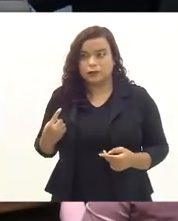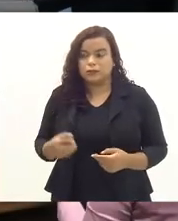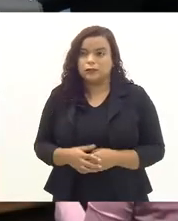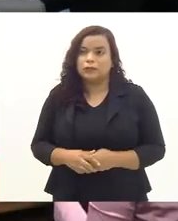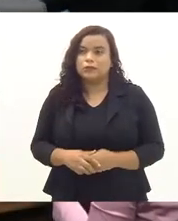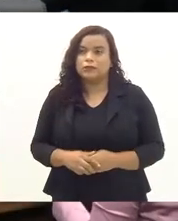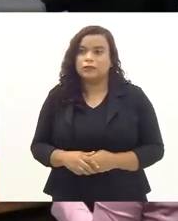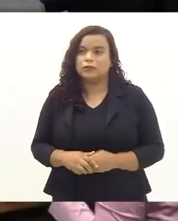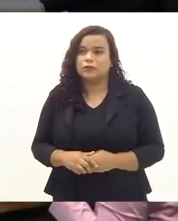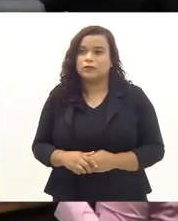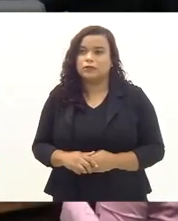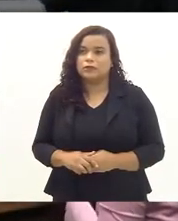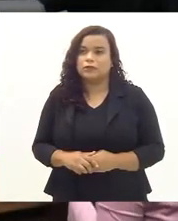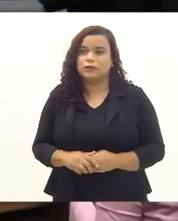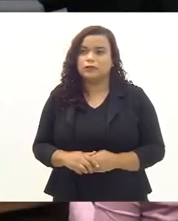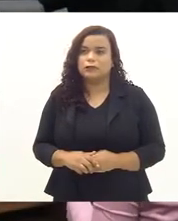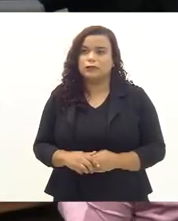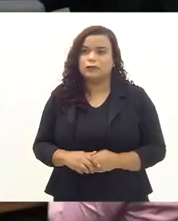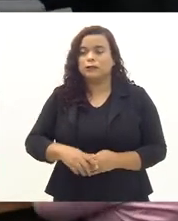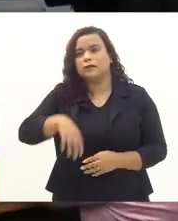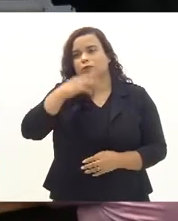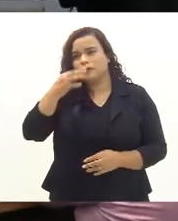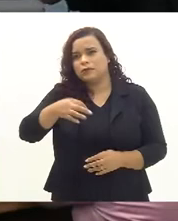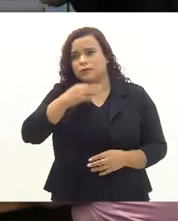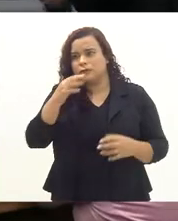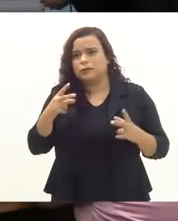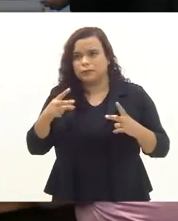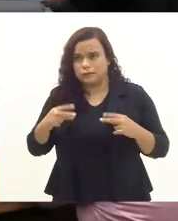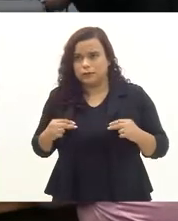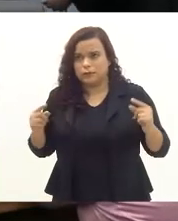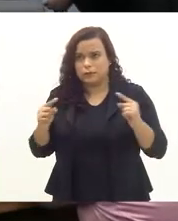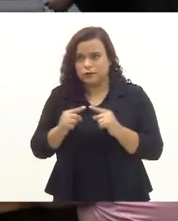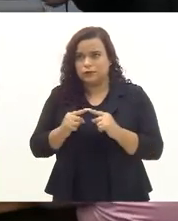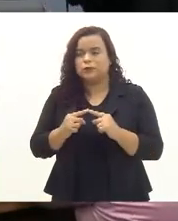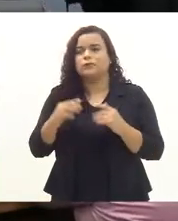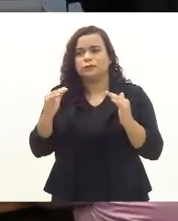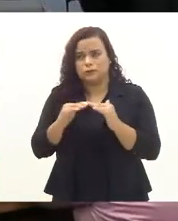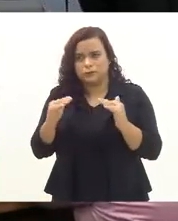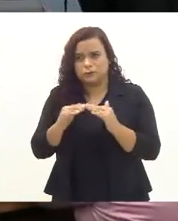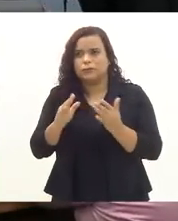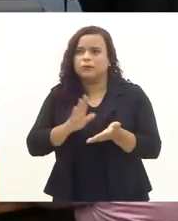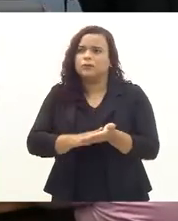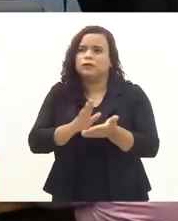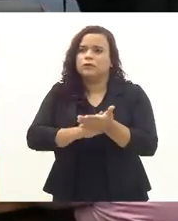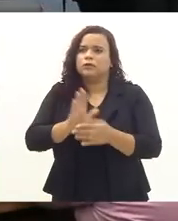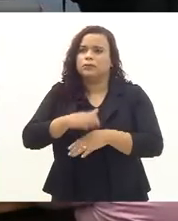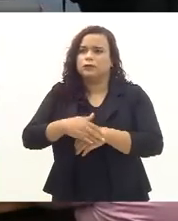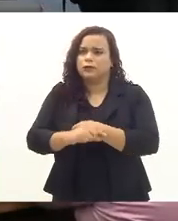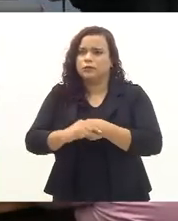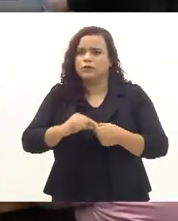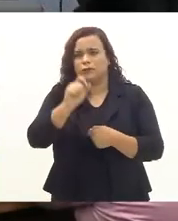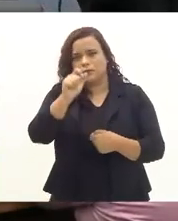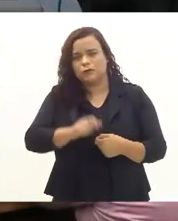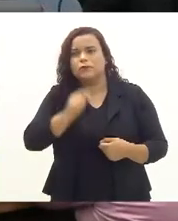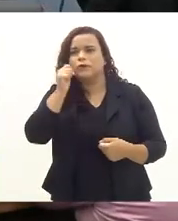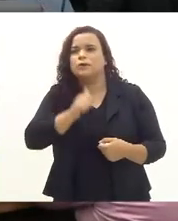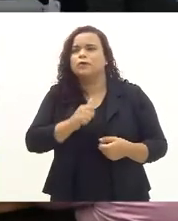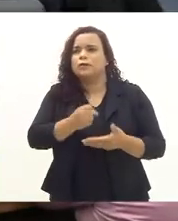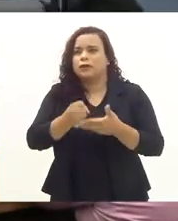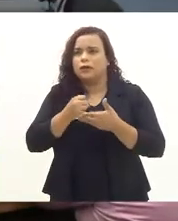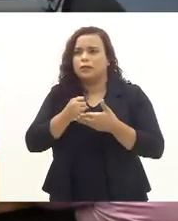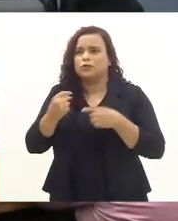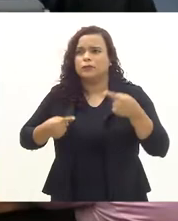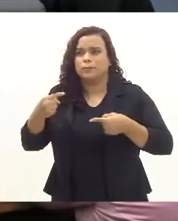Ah e tu favorável saudando A autora que traz um debate necessário para essa casa que a